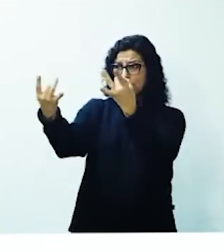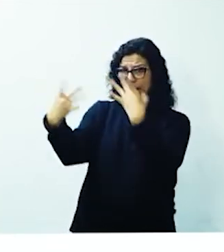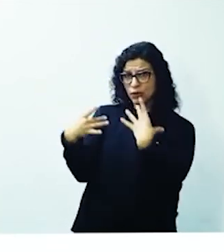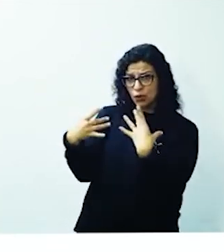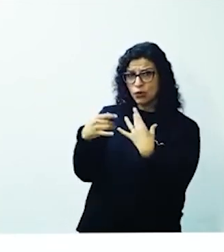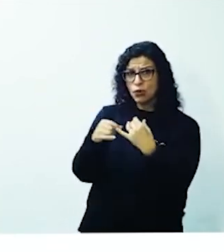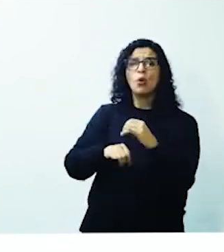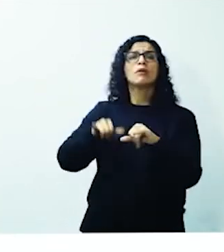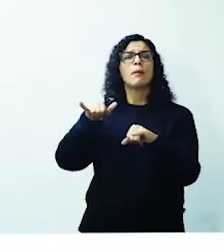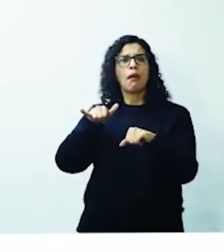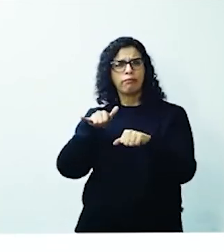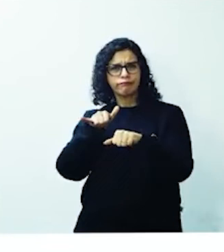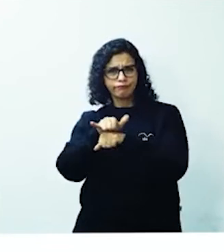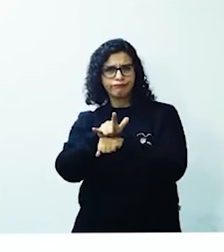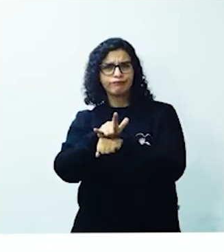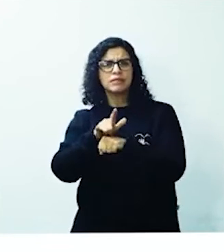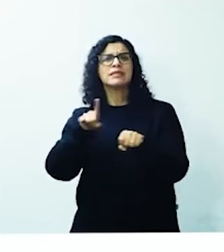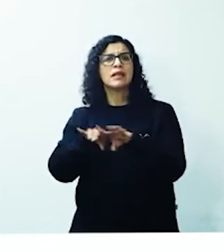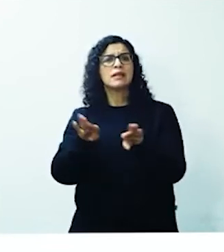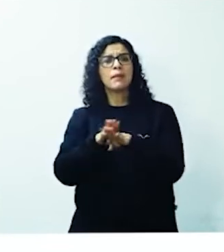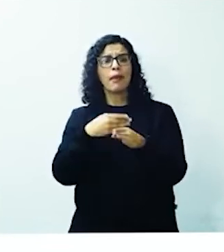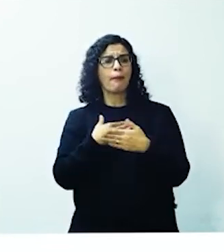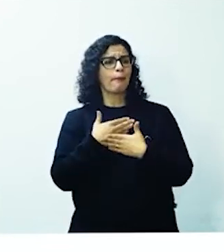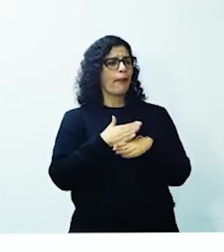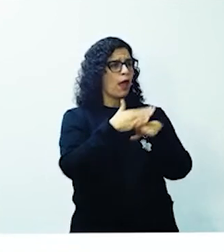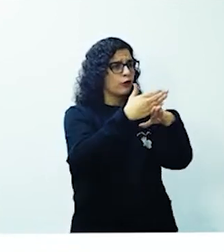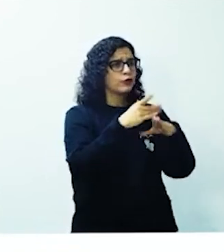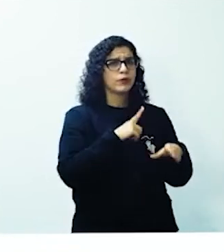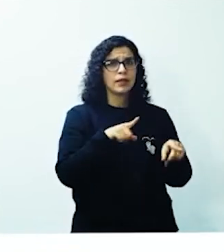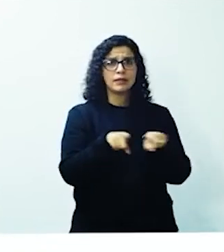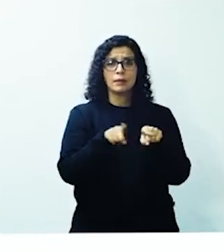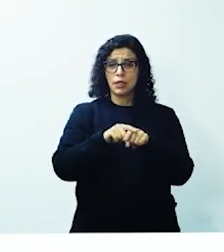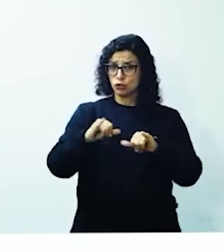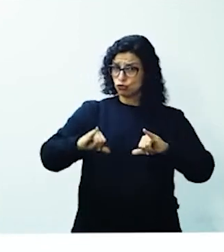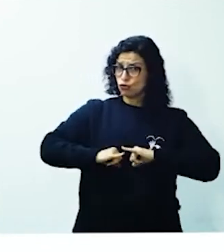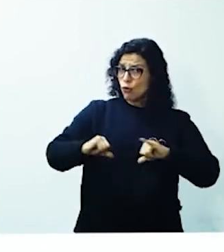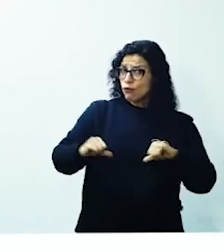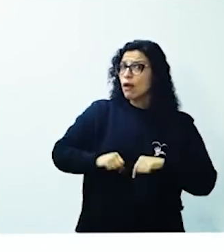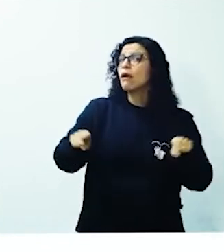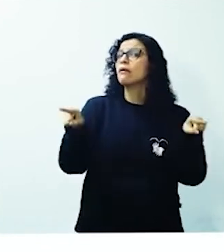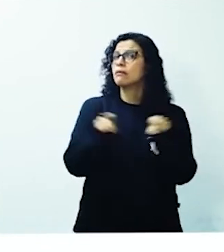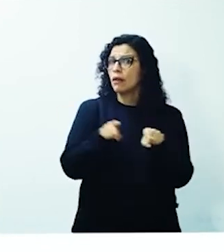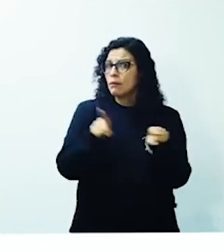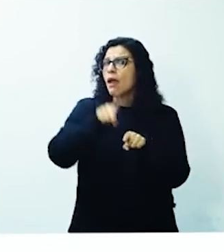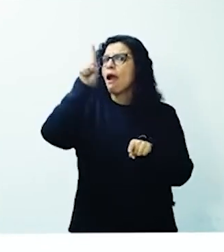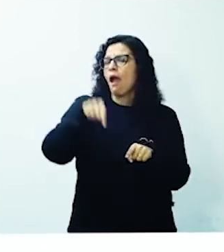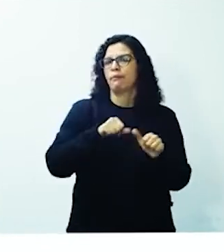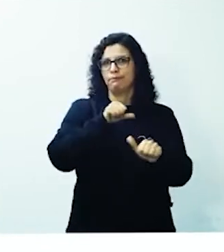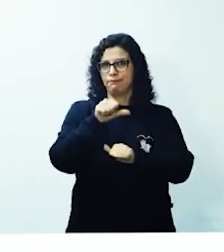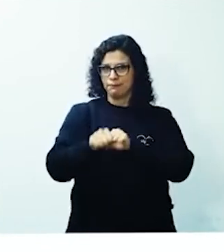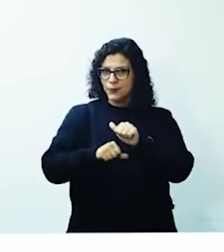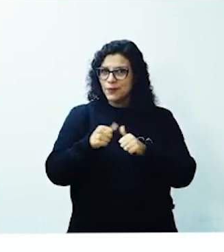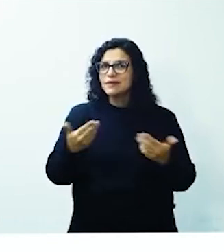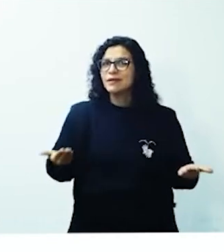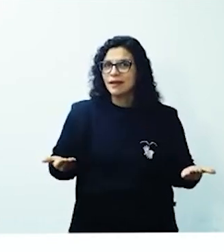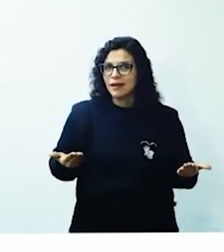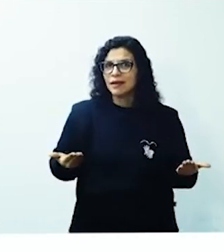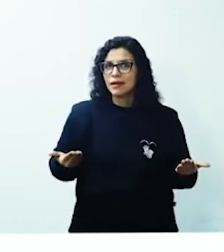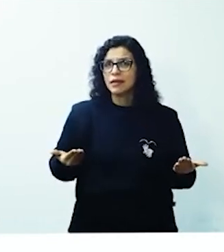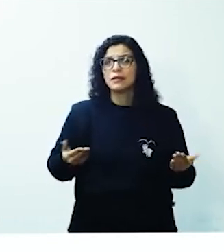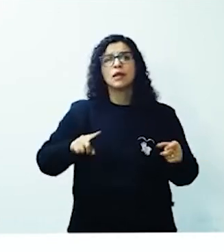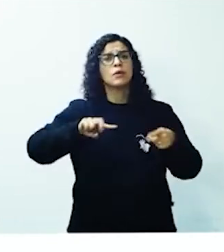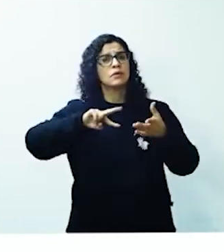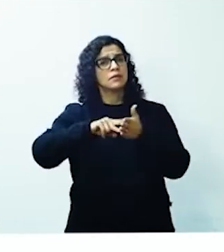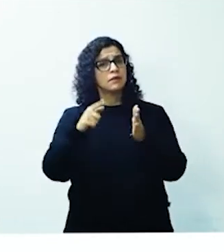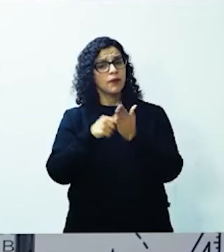ser traído, se sentir meio perdido, sofrer também é mudar. Olha só, agora